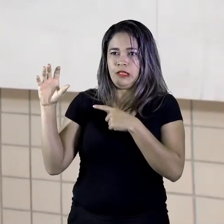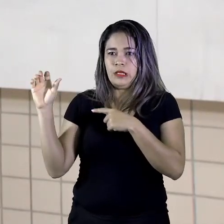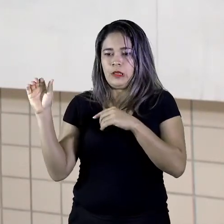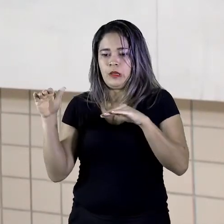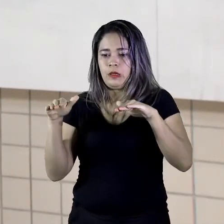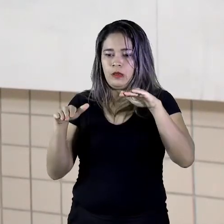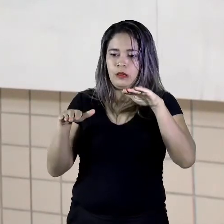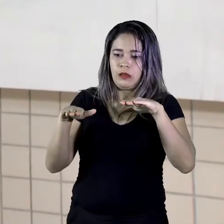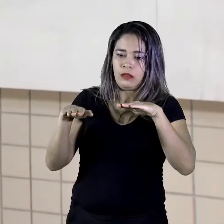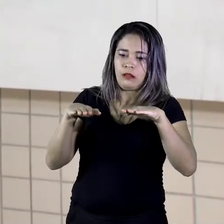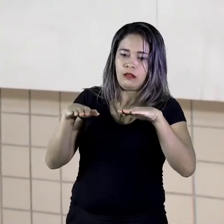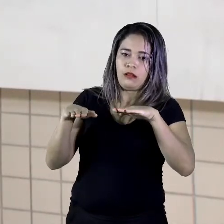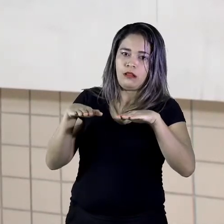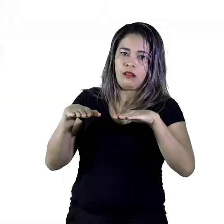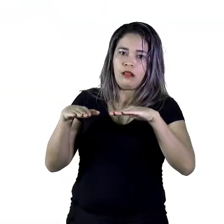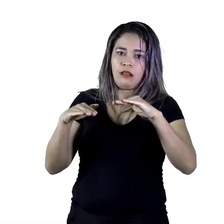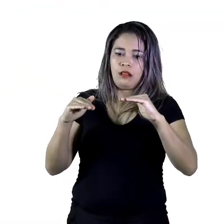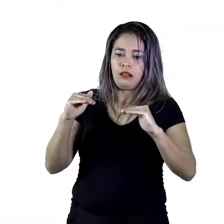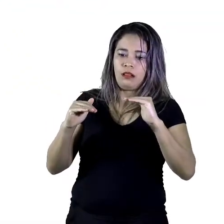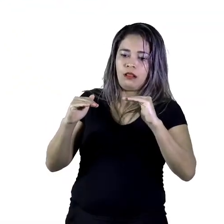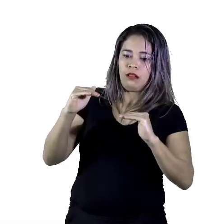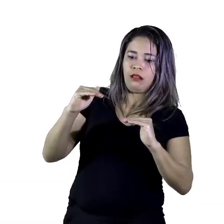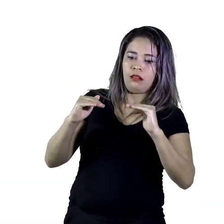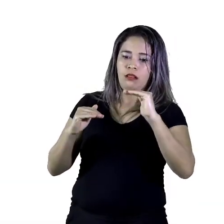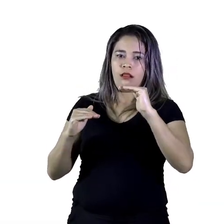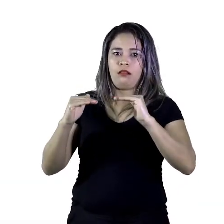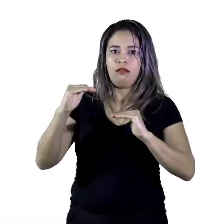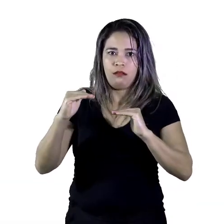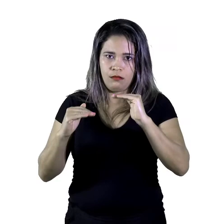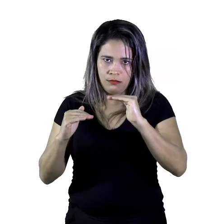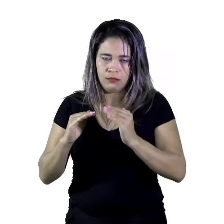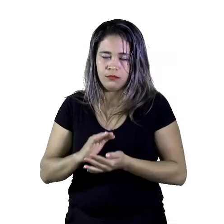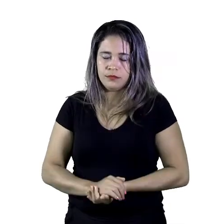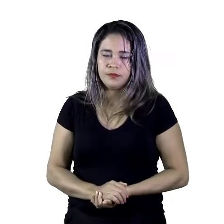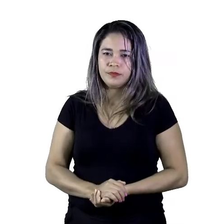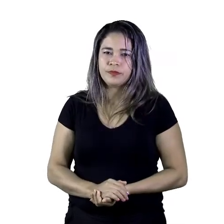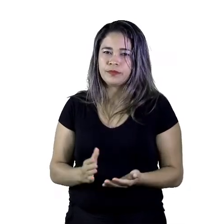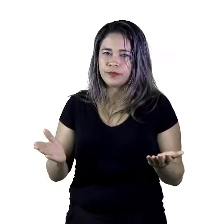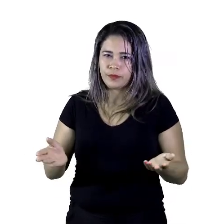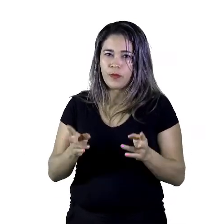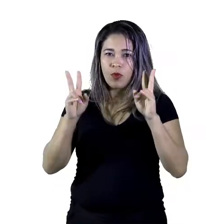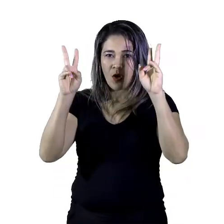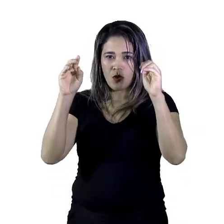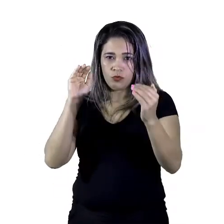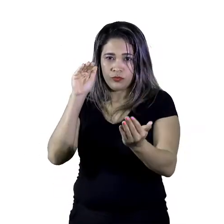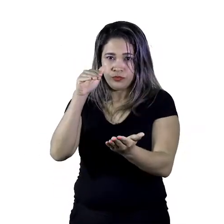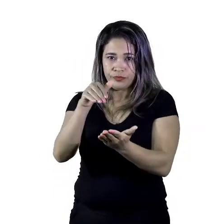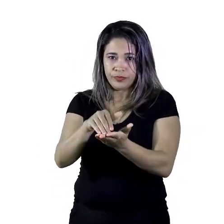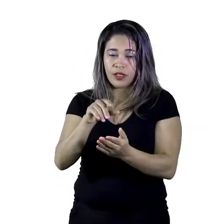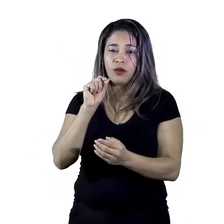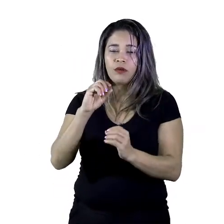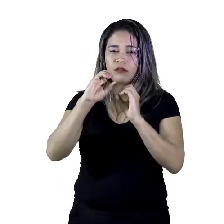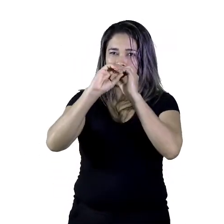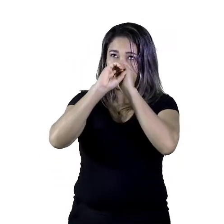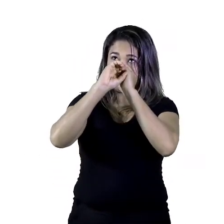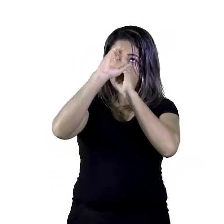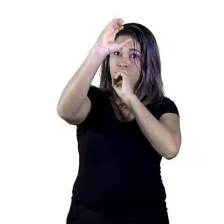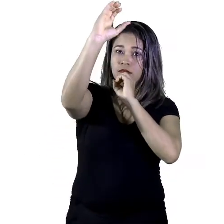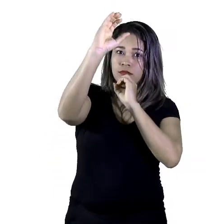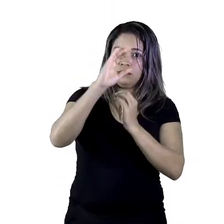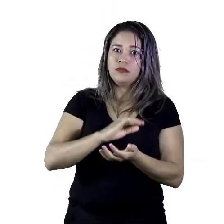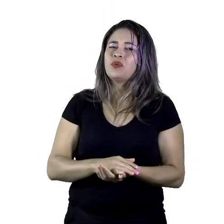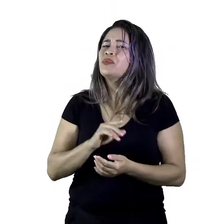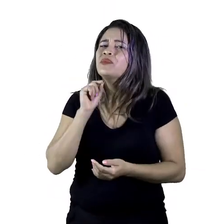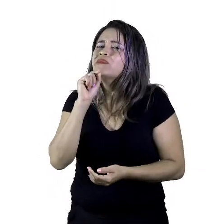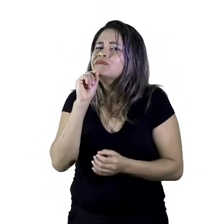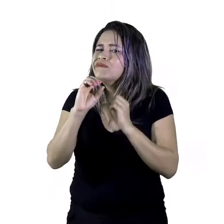função dessa mudança. Agora, então, a gente vai partir para o nosso assunto final, que é a astronomia, né? Então, a astronomia, o